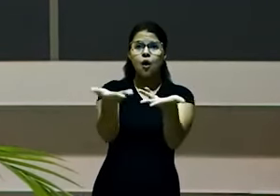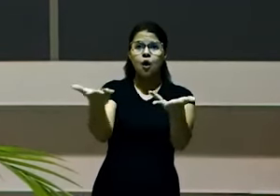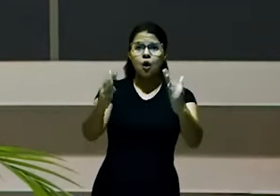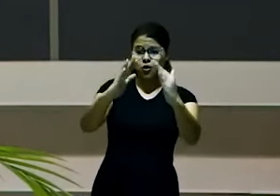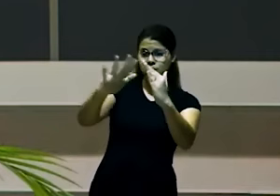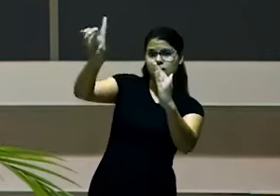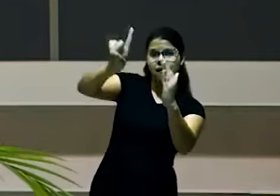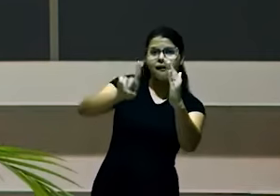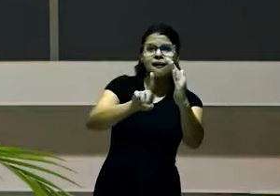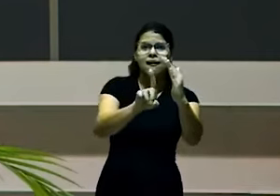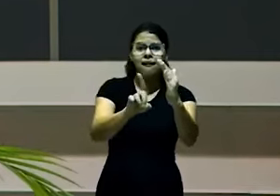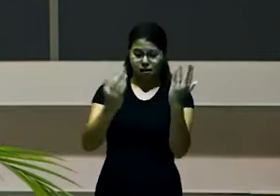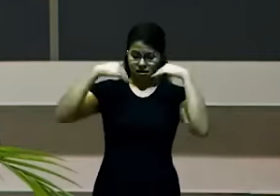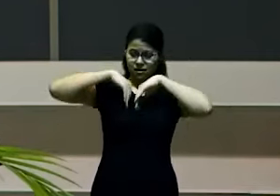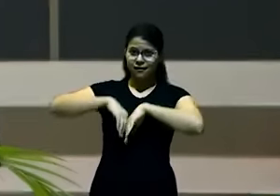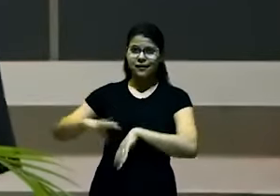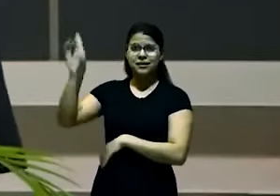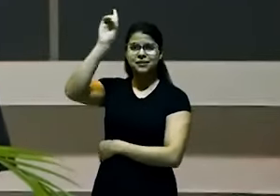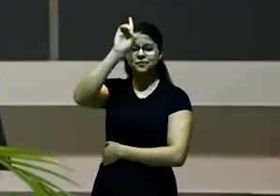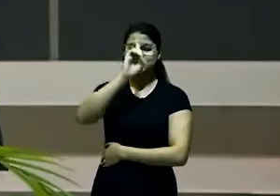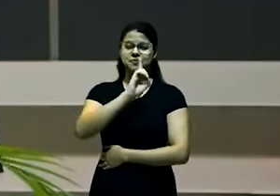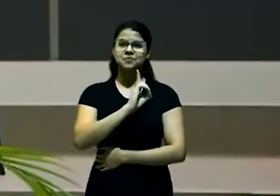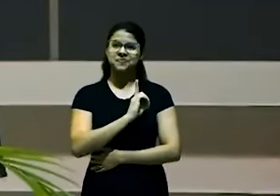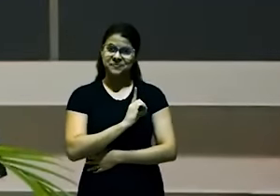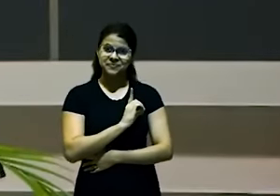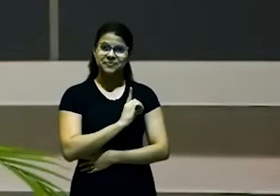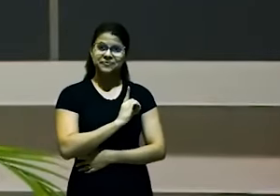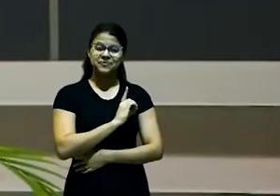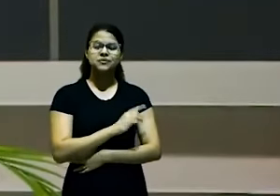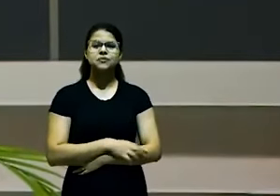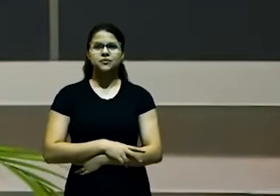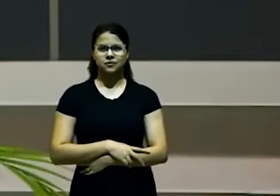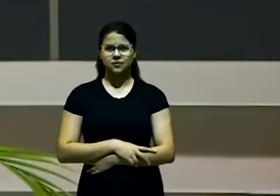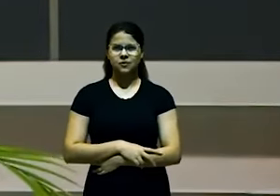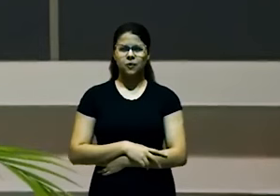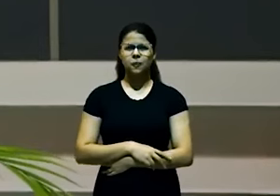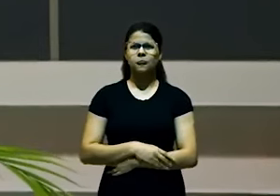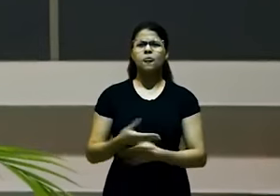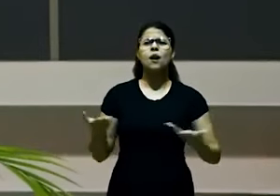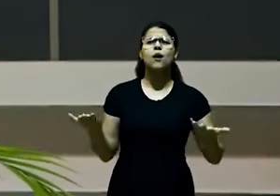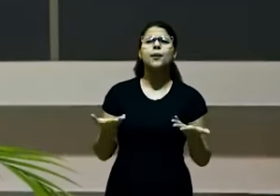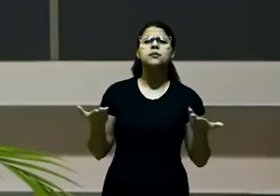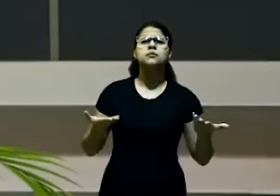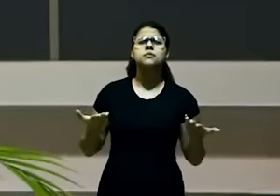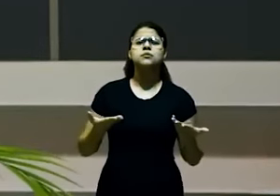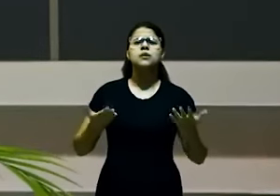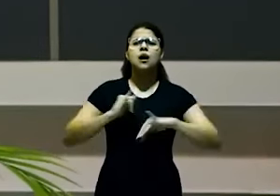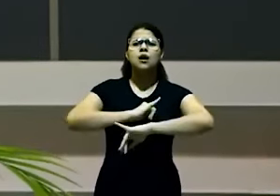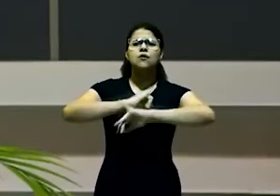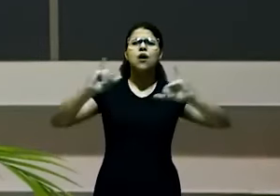mora dentro de nós ele faz parte do nosso dia e hoje eu gostaria de falar um pouquinho sobre